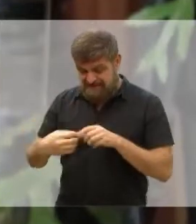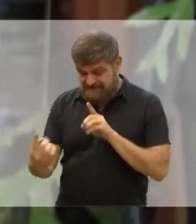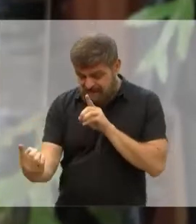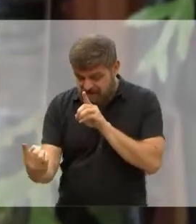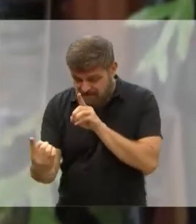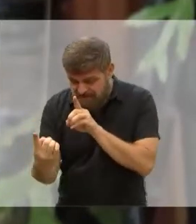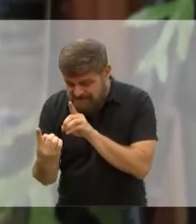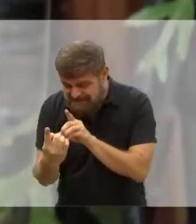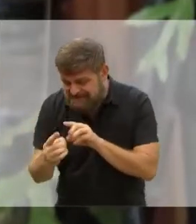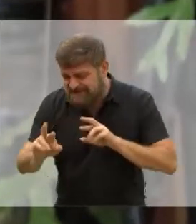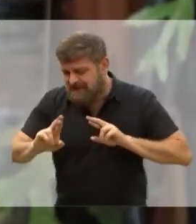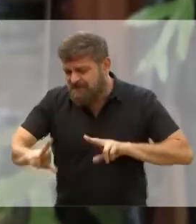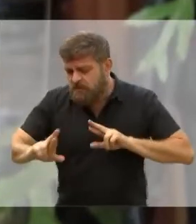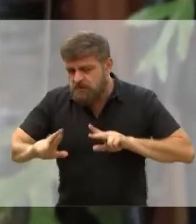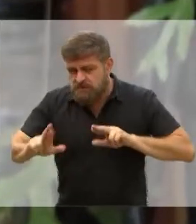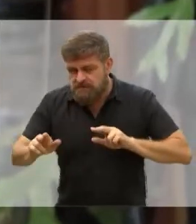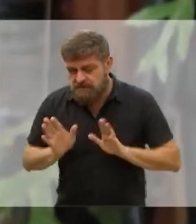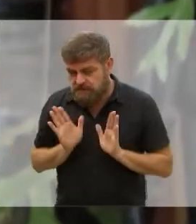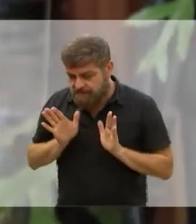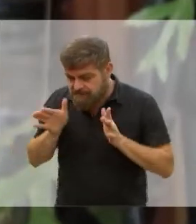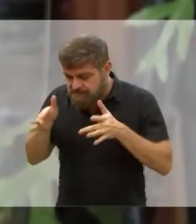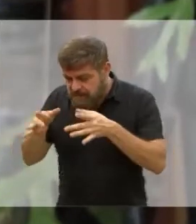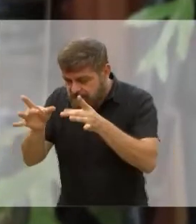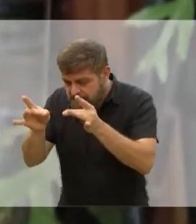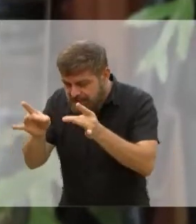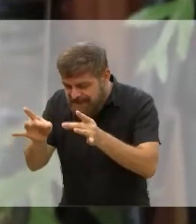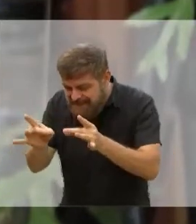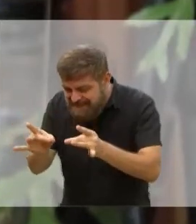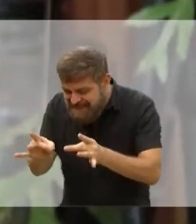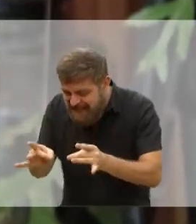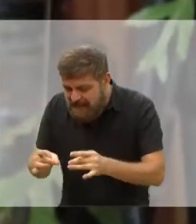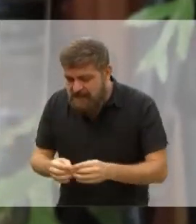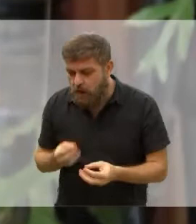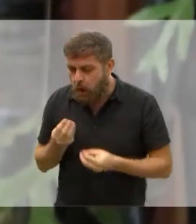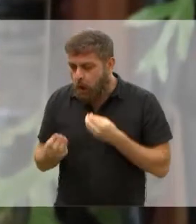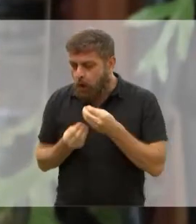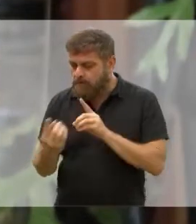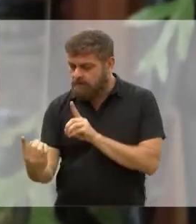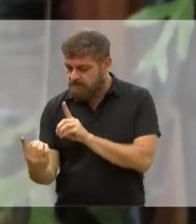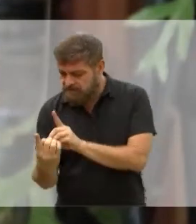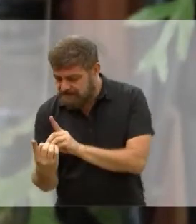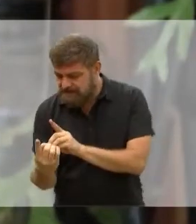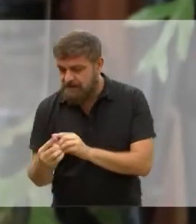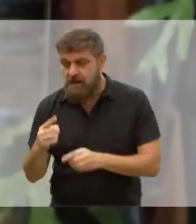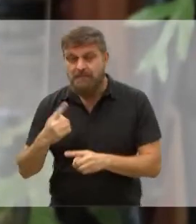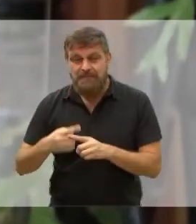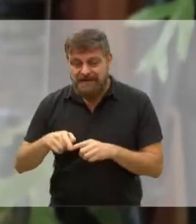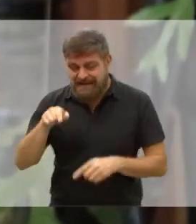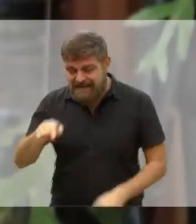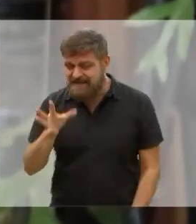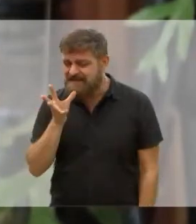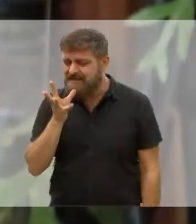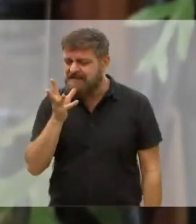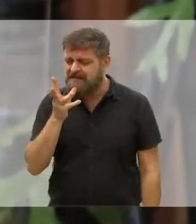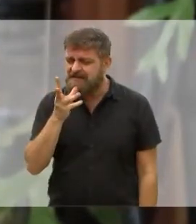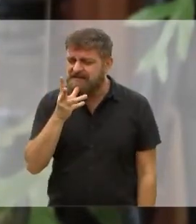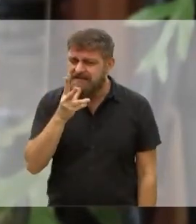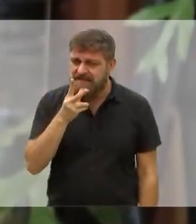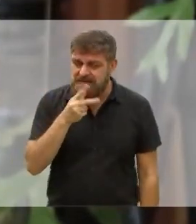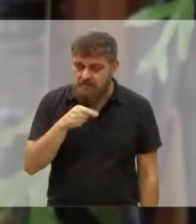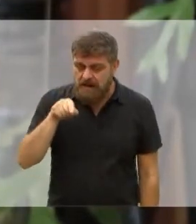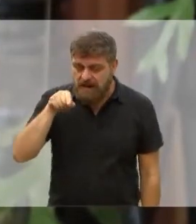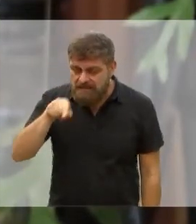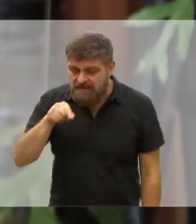atendimento muito diferenciado e muito específico. Pode ser um atendimento longo, a gente pode demorar muito tempo